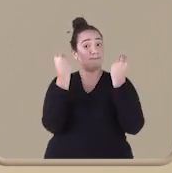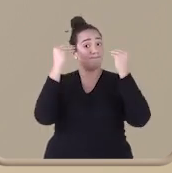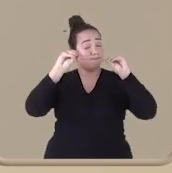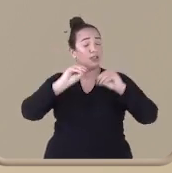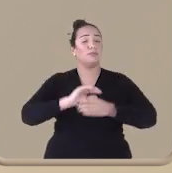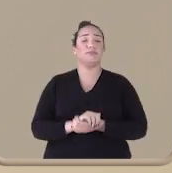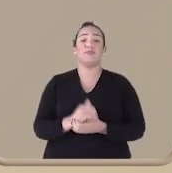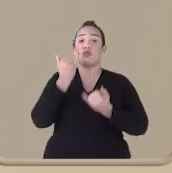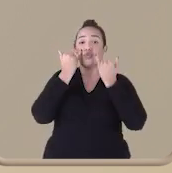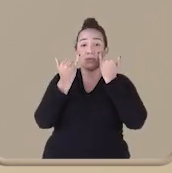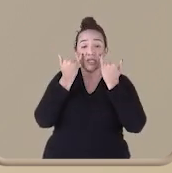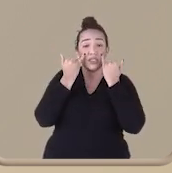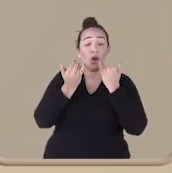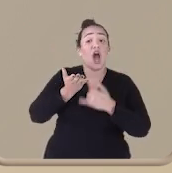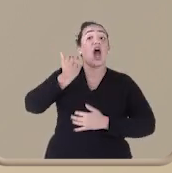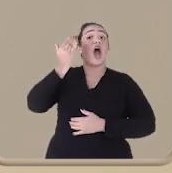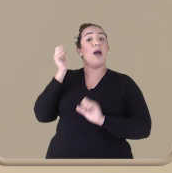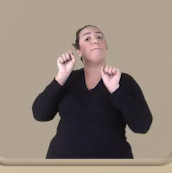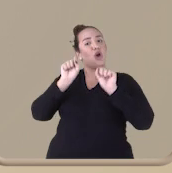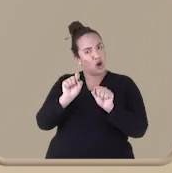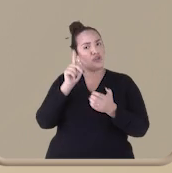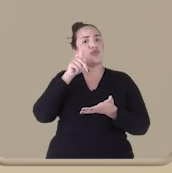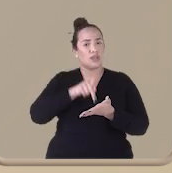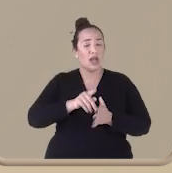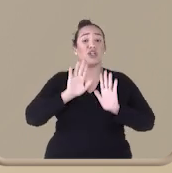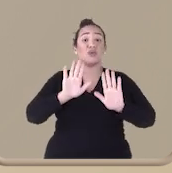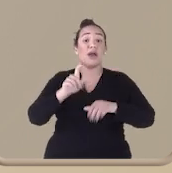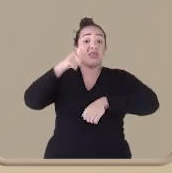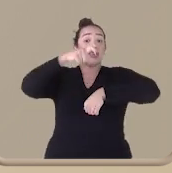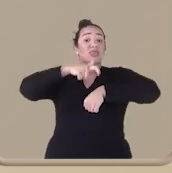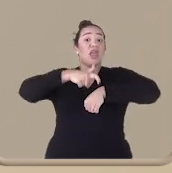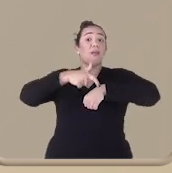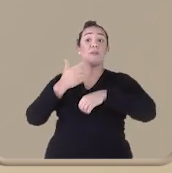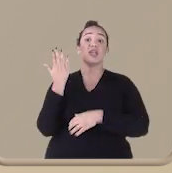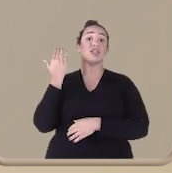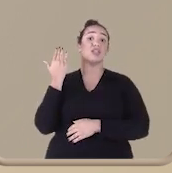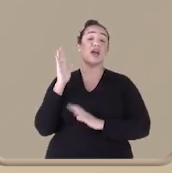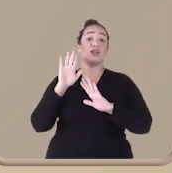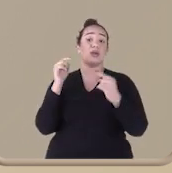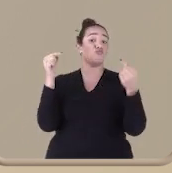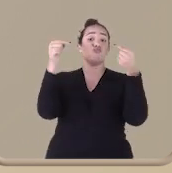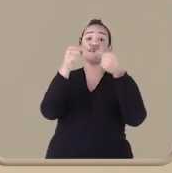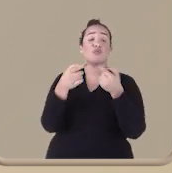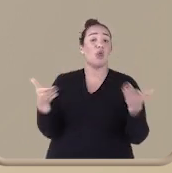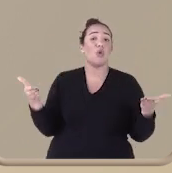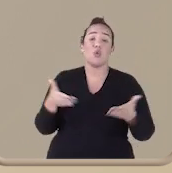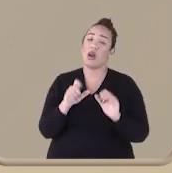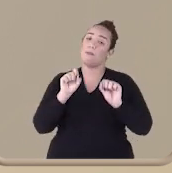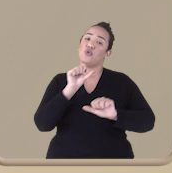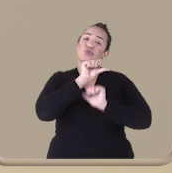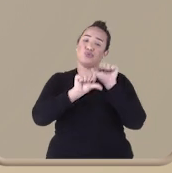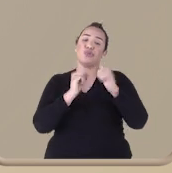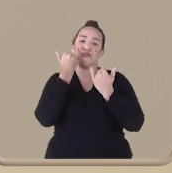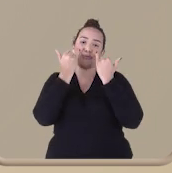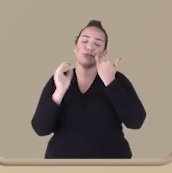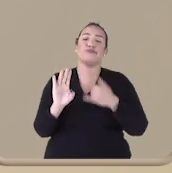publicação. A notícia antiga pode ter sido verdadeira, mas, quando compartilhada, com o passar do tempo, ela pode acabar se tornando falsa